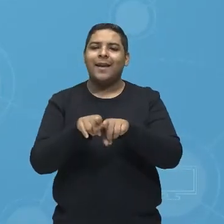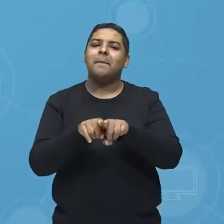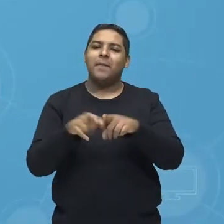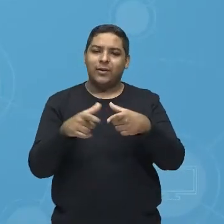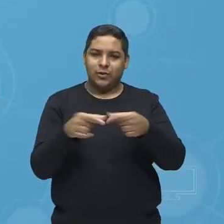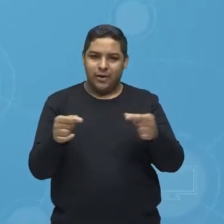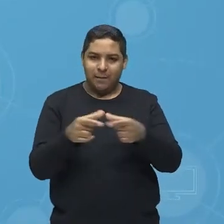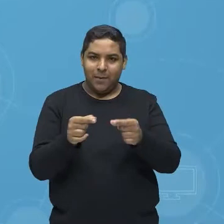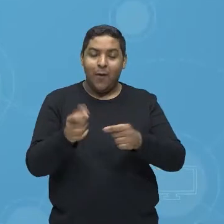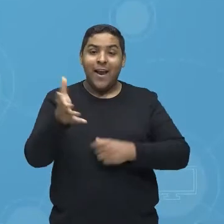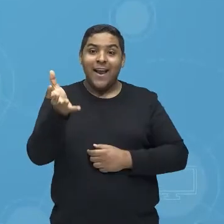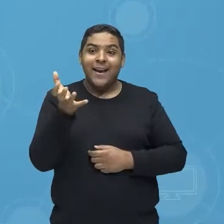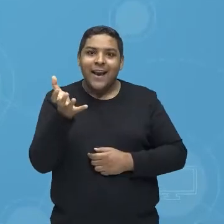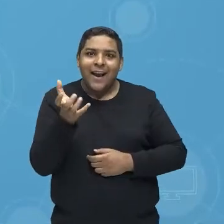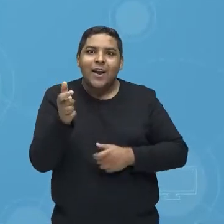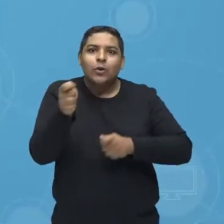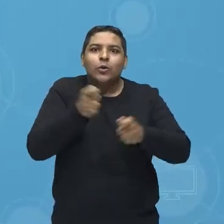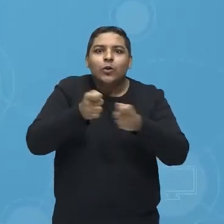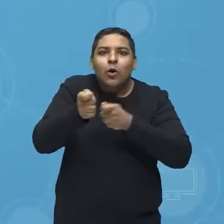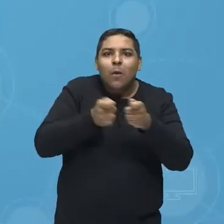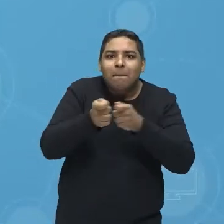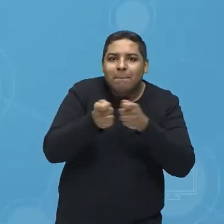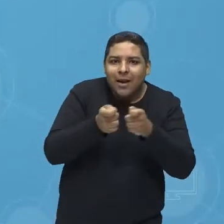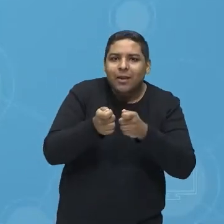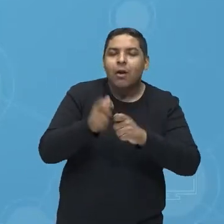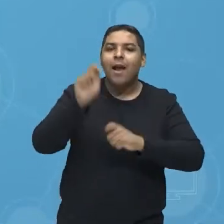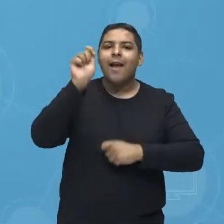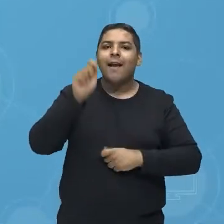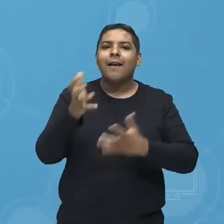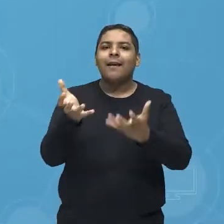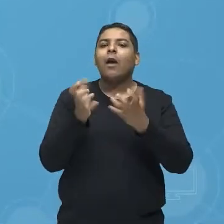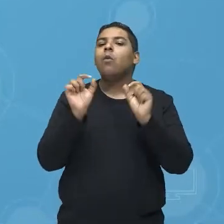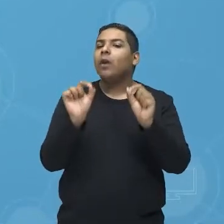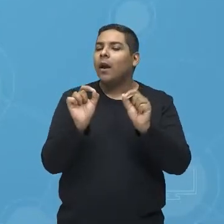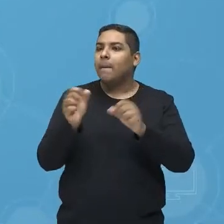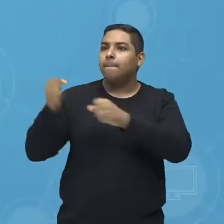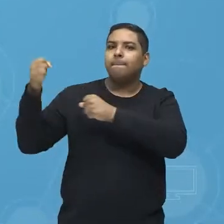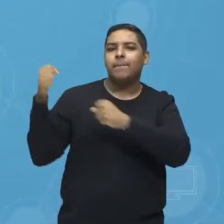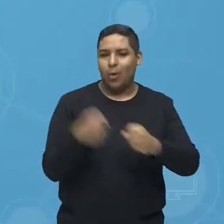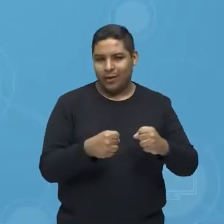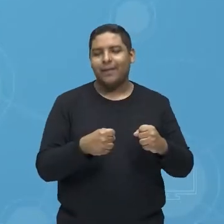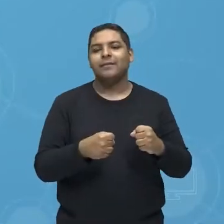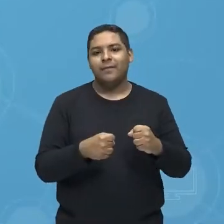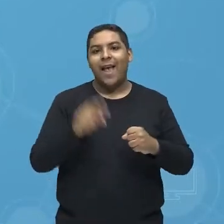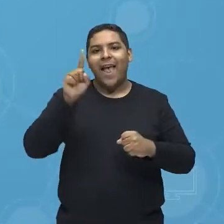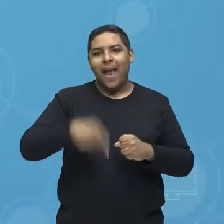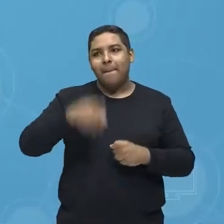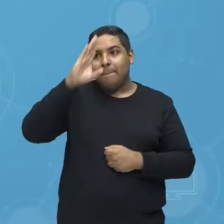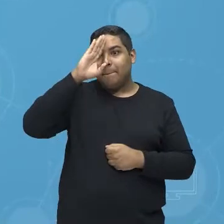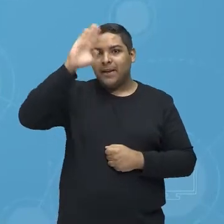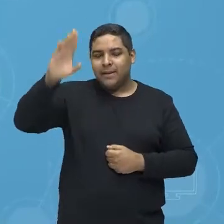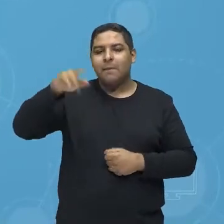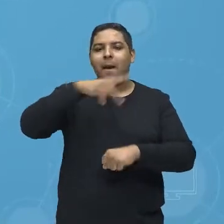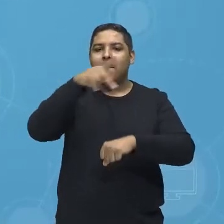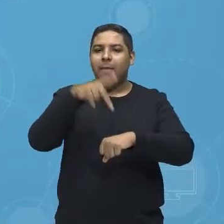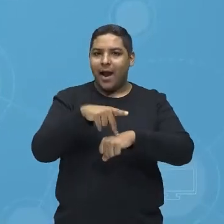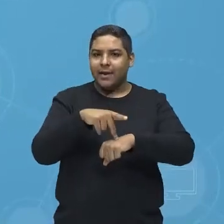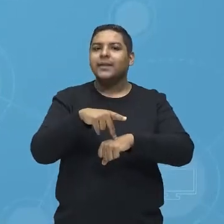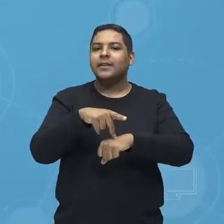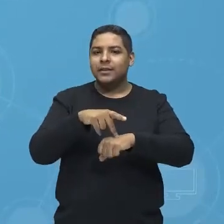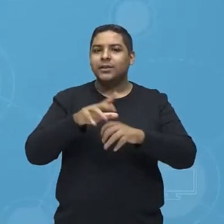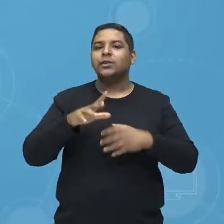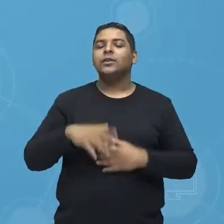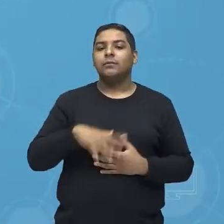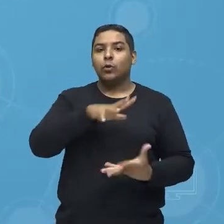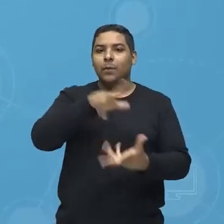domínio porque ele quer ter o poder. Hoje em dia, a gente observa que os Estados Unidos da América é um dos principais países do planeta, mas olha só quem está chegando,